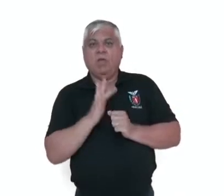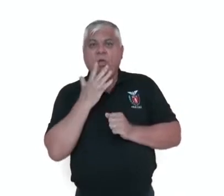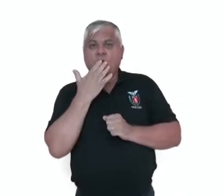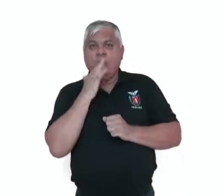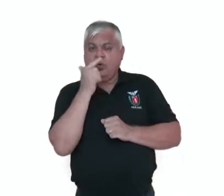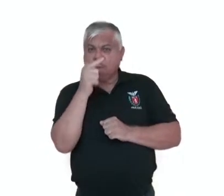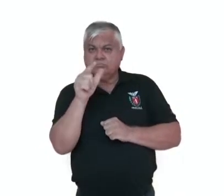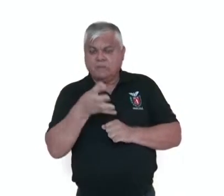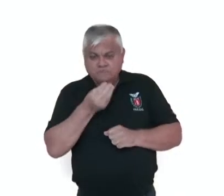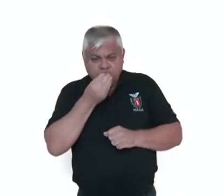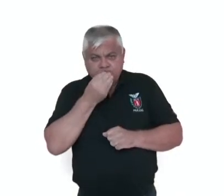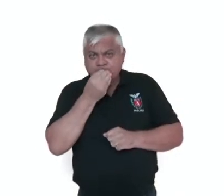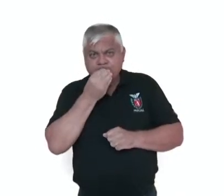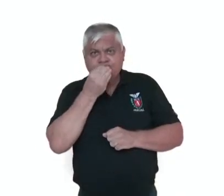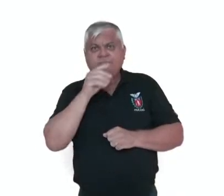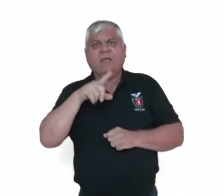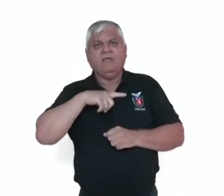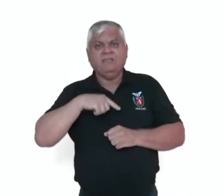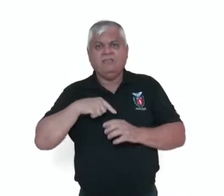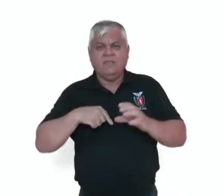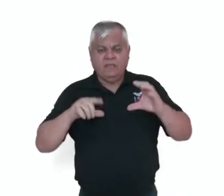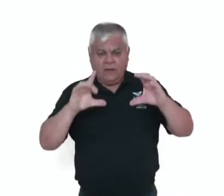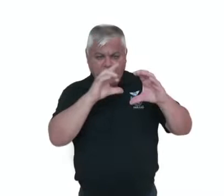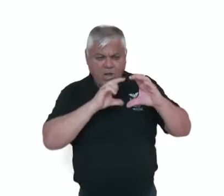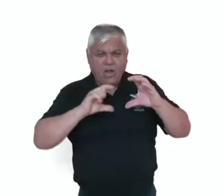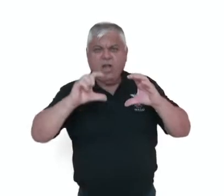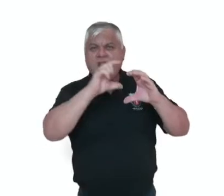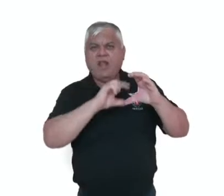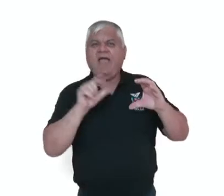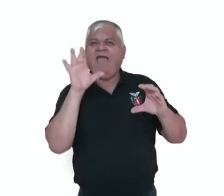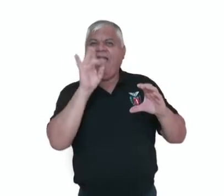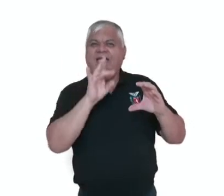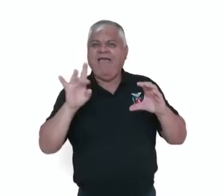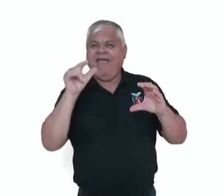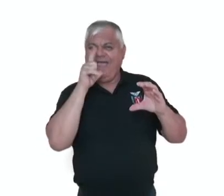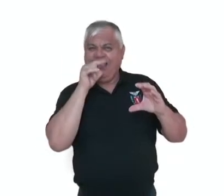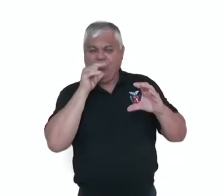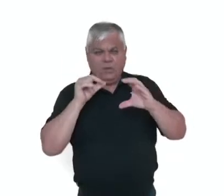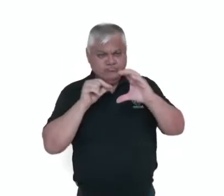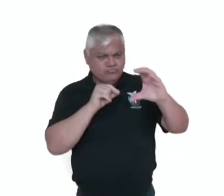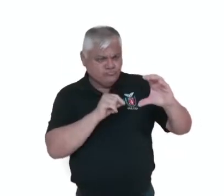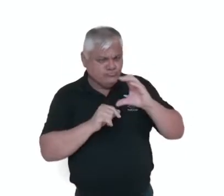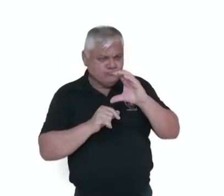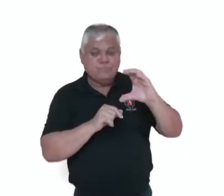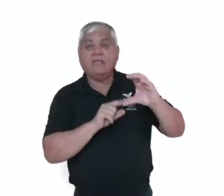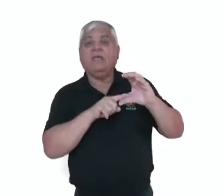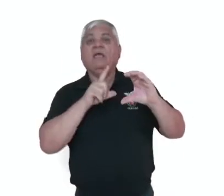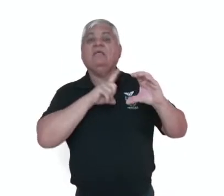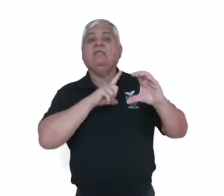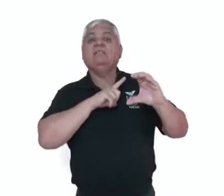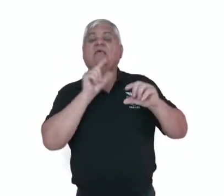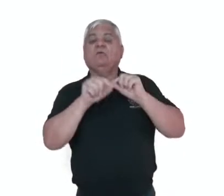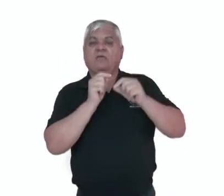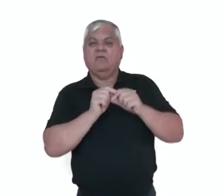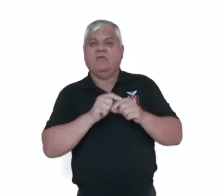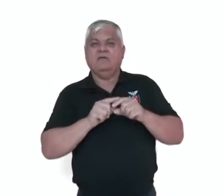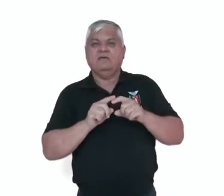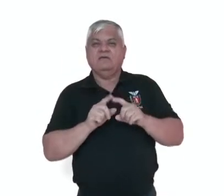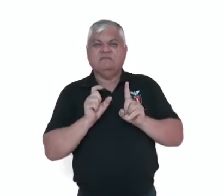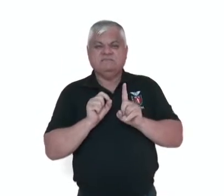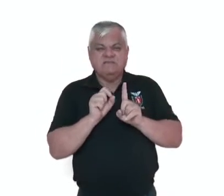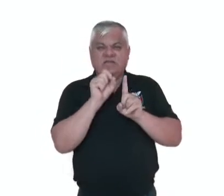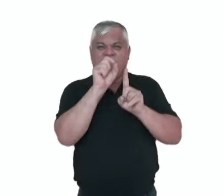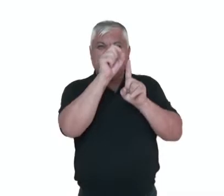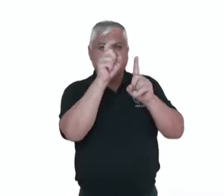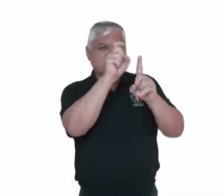no comércio na sua forma líquida viscosa. Algumas das aplicações desse composto são removedor de ferrugem, na fabricação